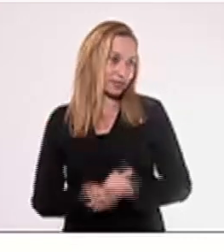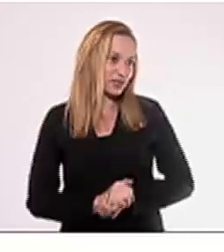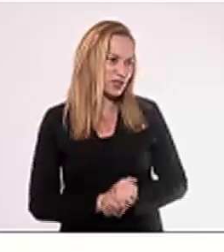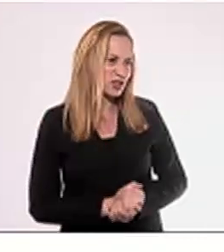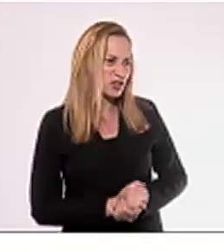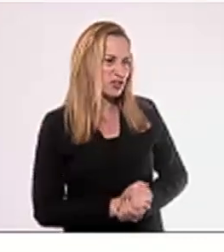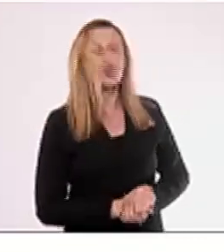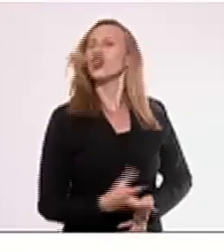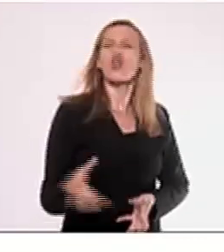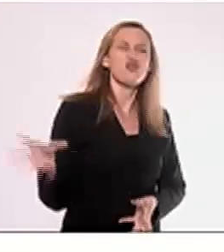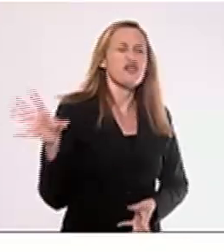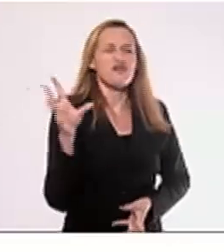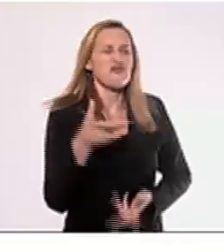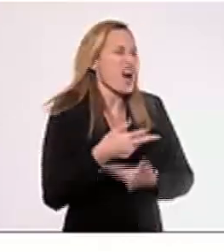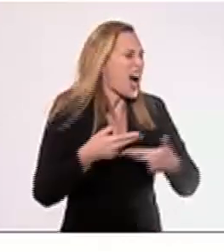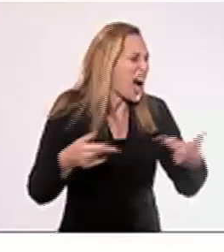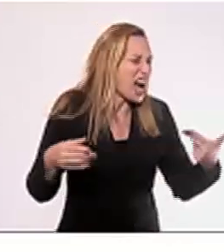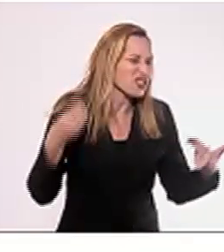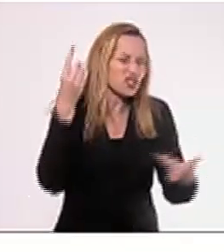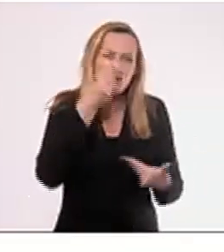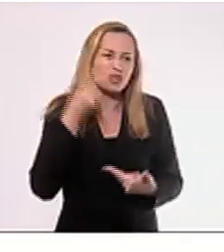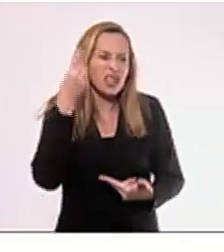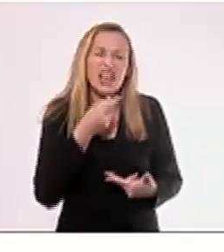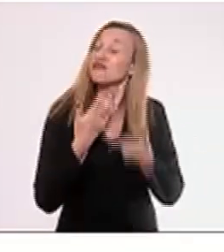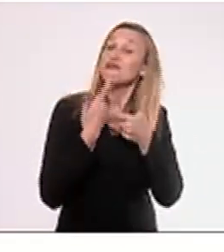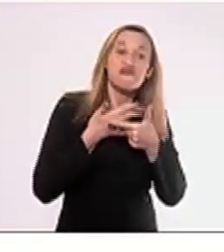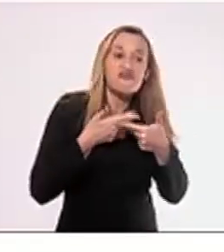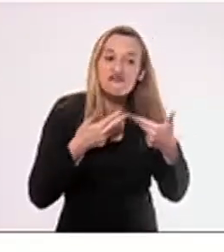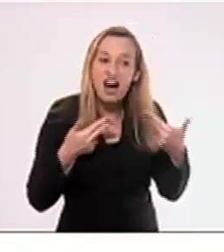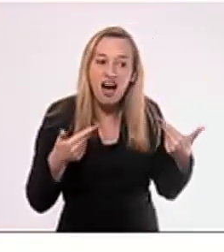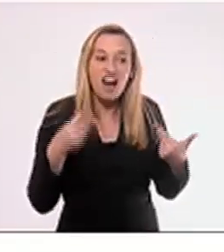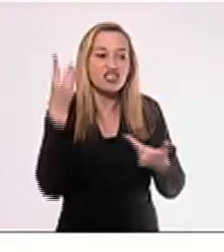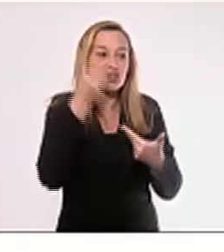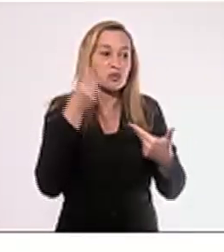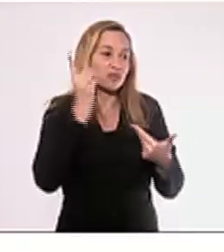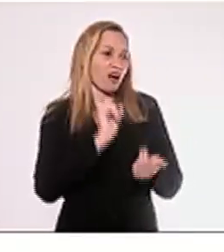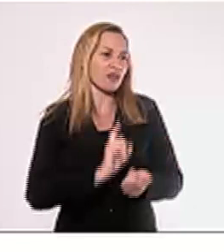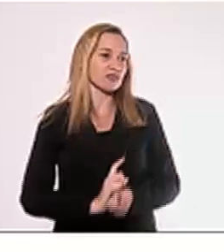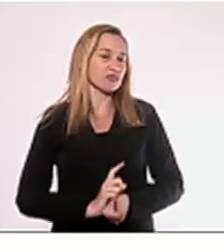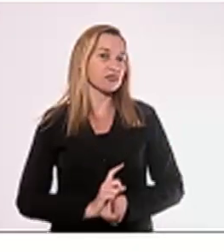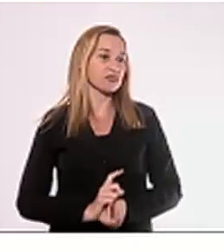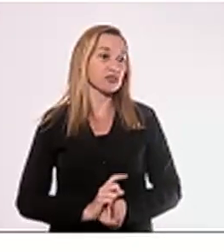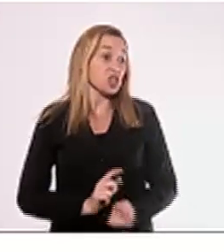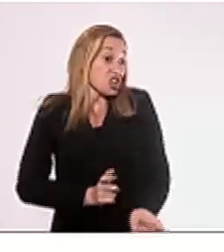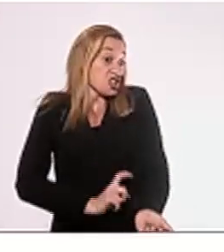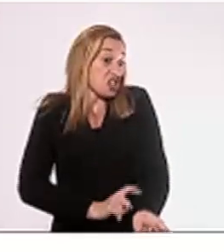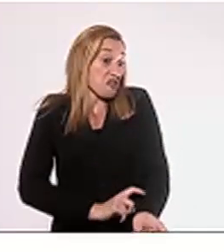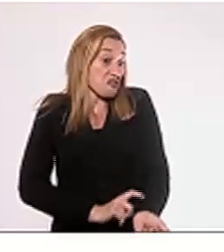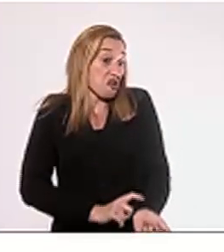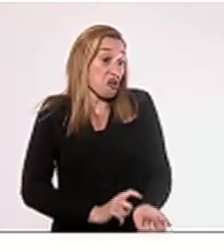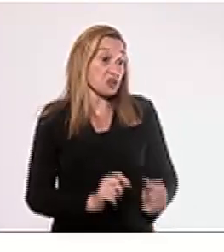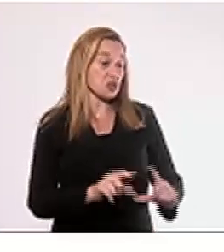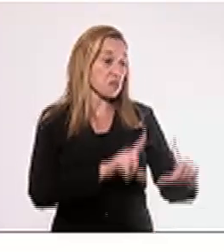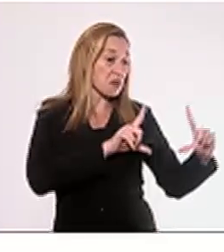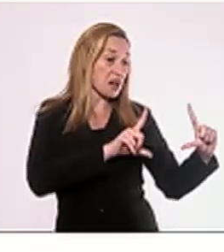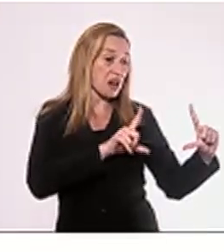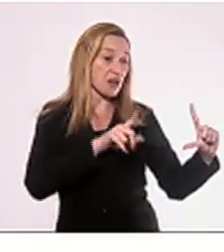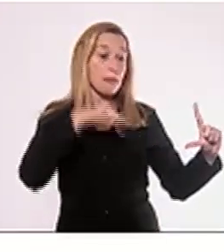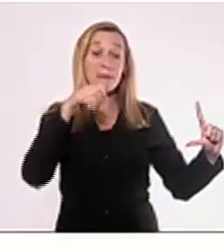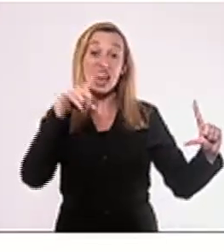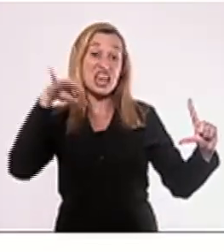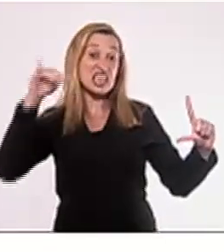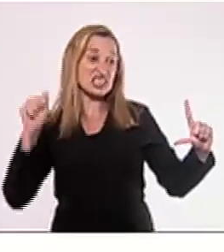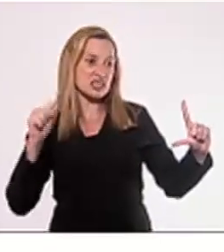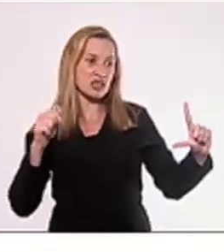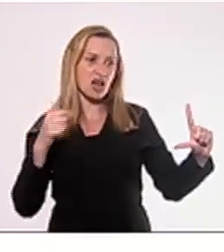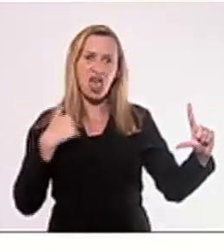que eu vi muitos deputados muito incomodados com um cartaz que estava escrito milícia.